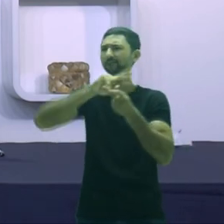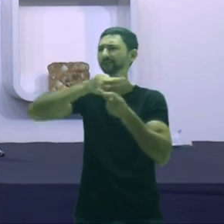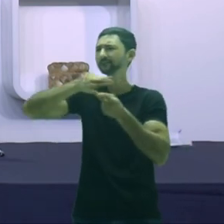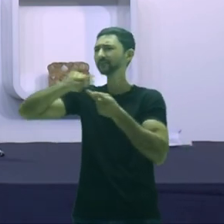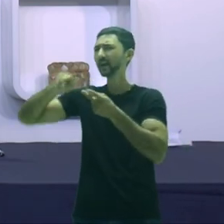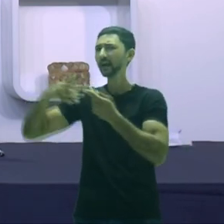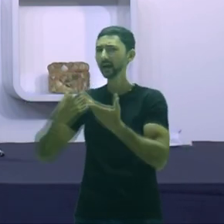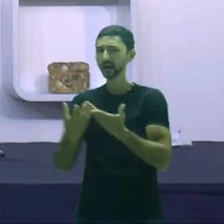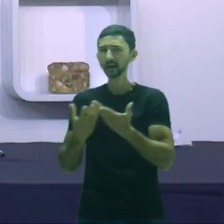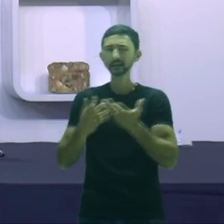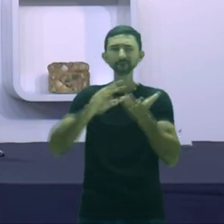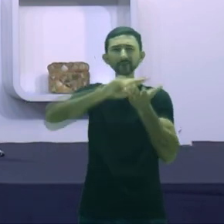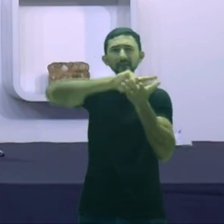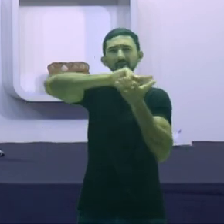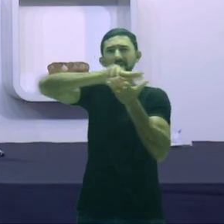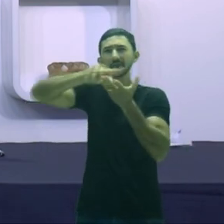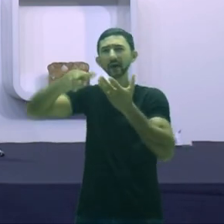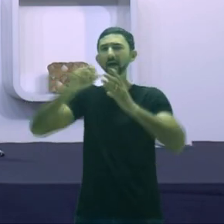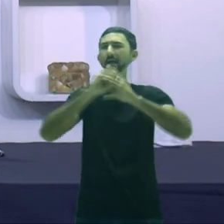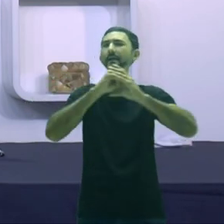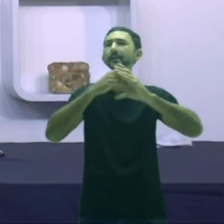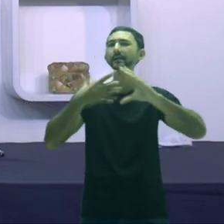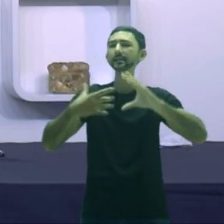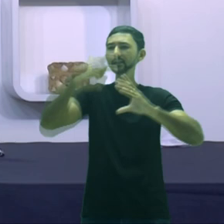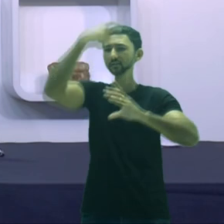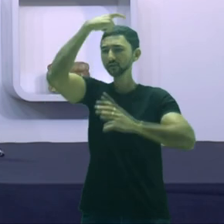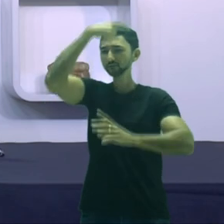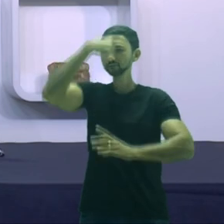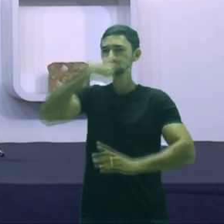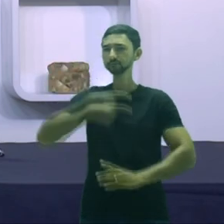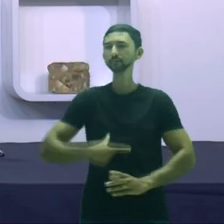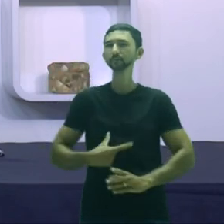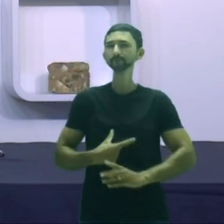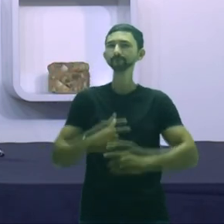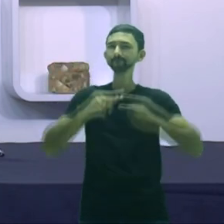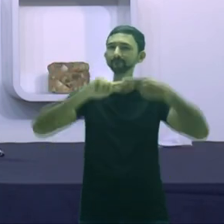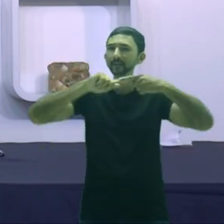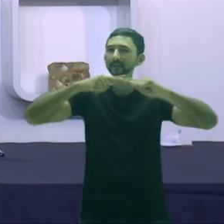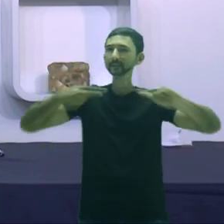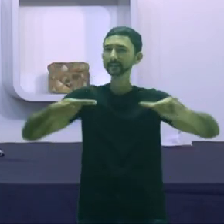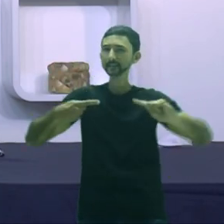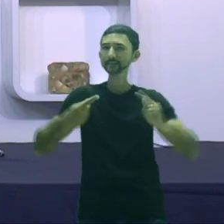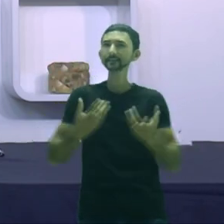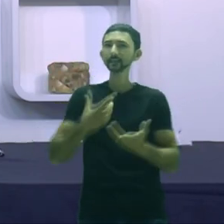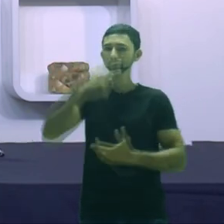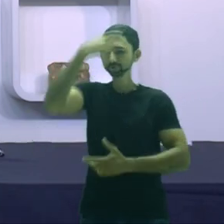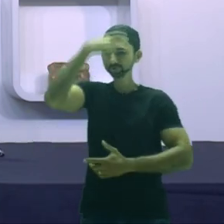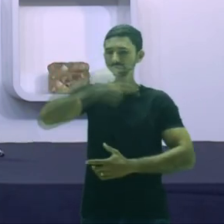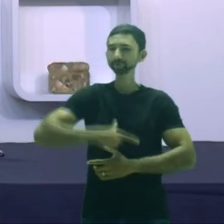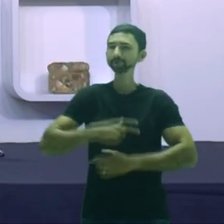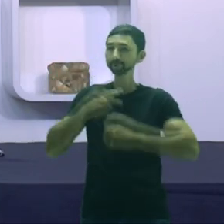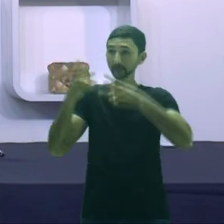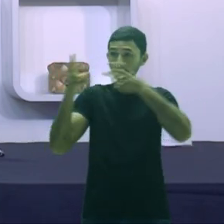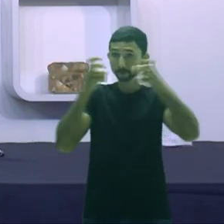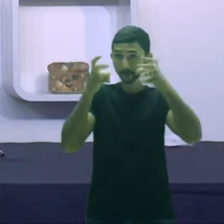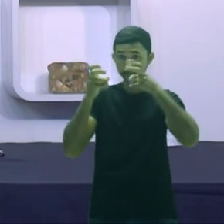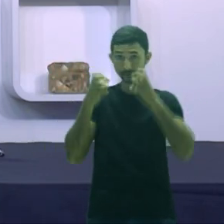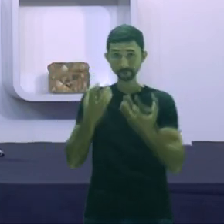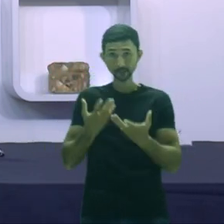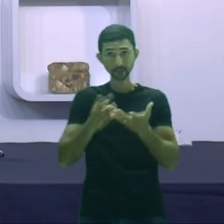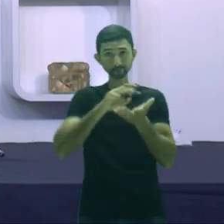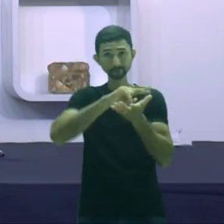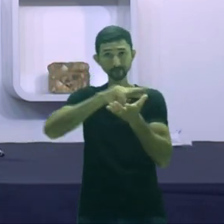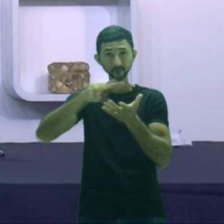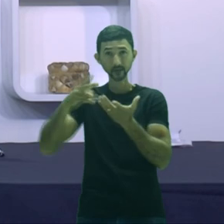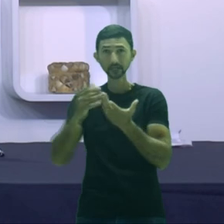diversas características aí no ramo da genética, né, da hereditariedade, que você pode fazer uma análise. Né?